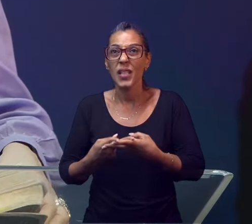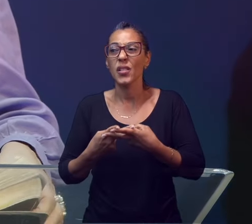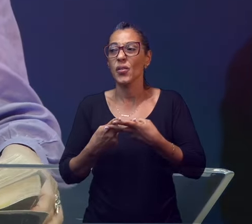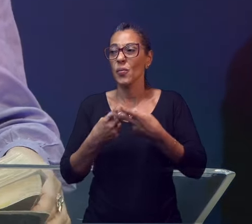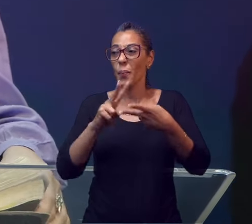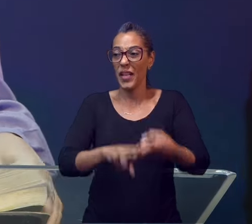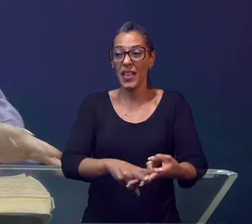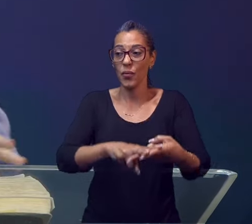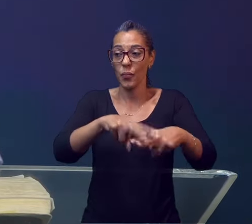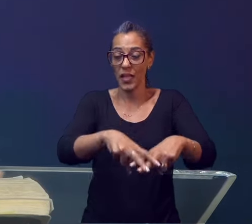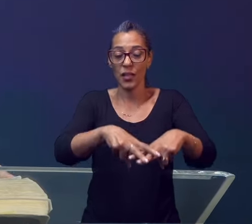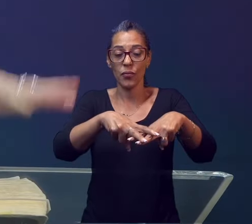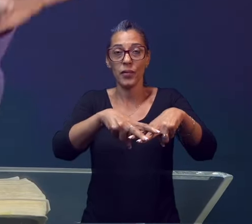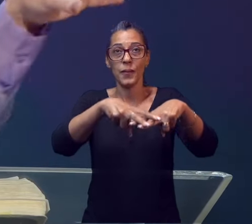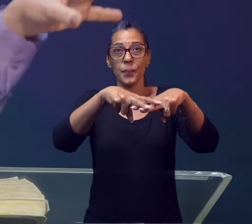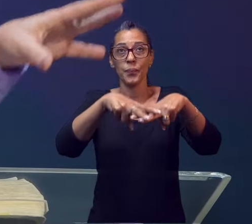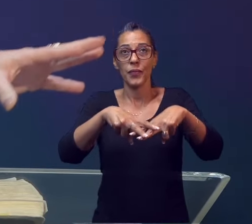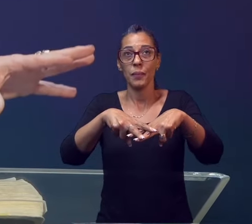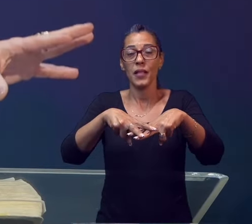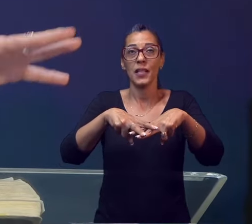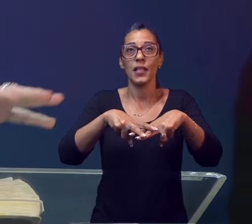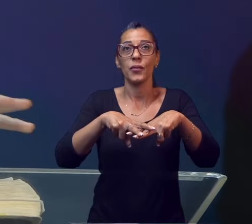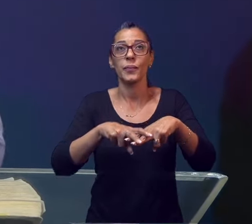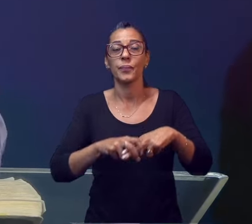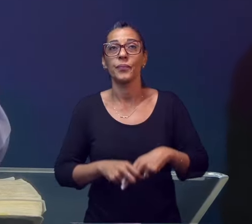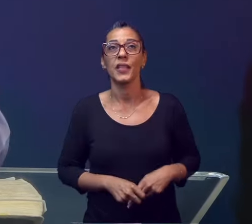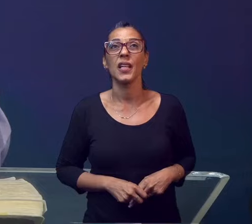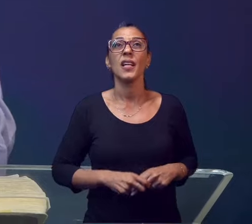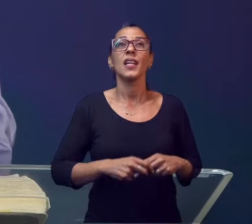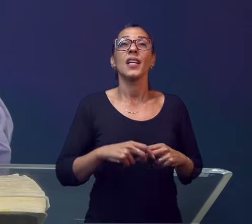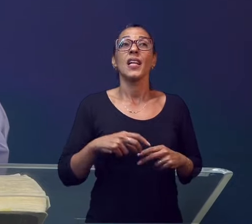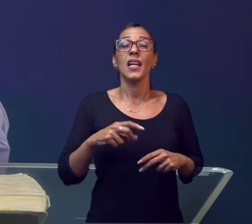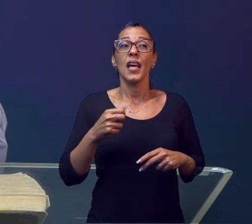e eles sofreram muitas crueldades